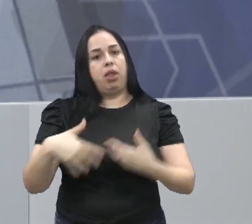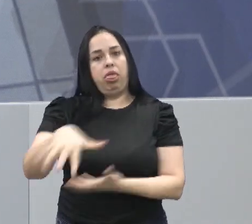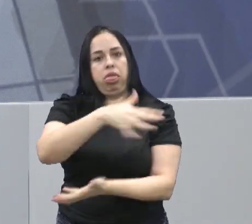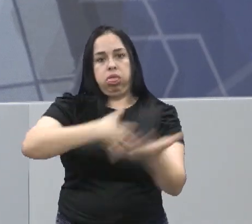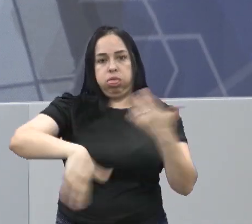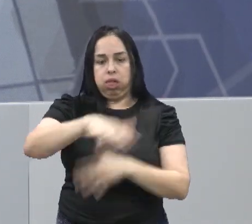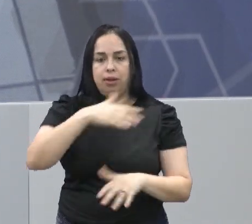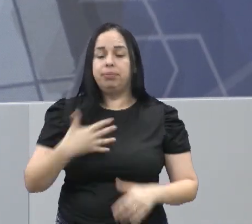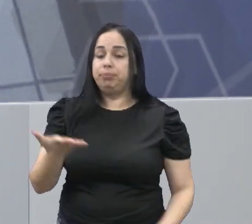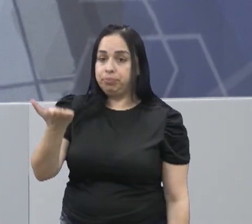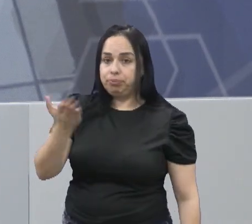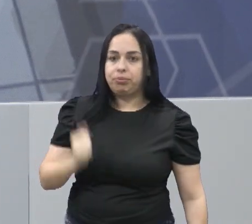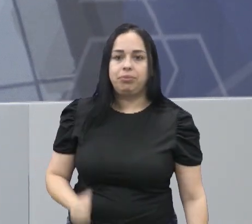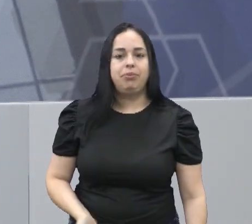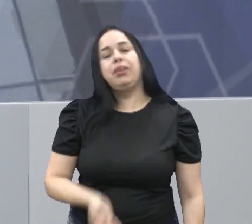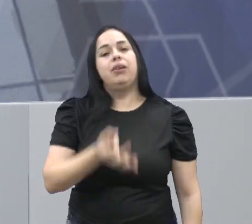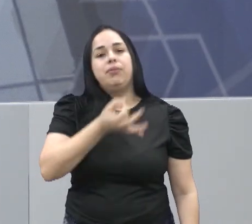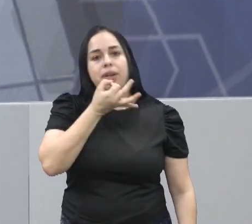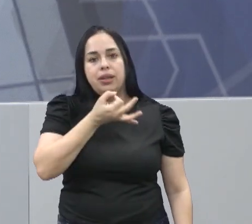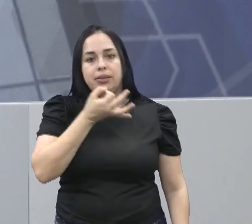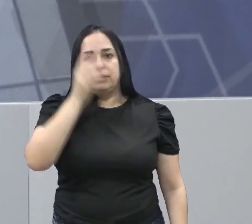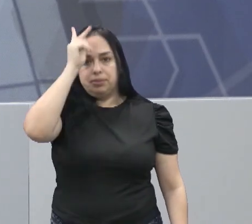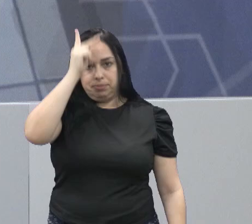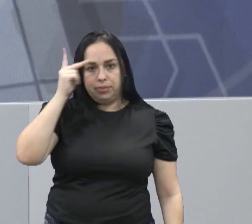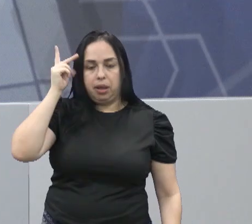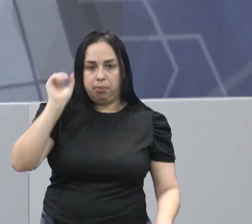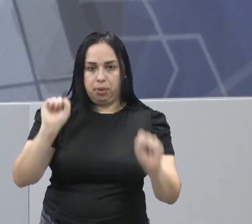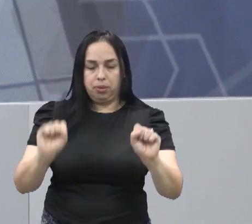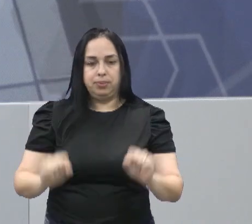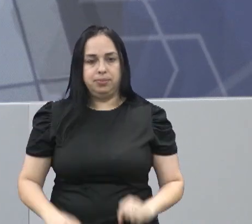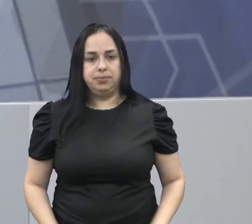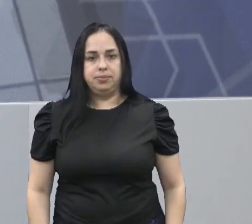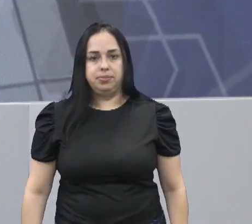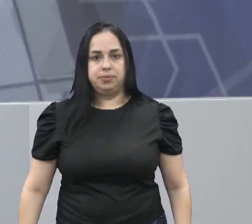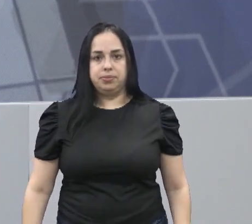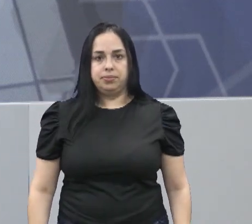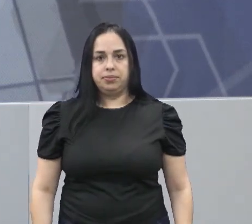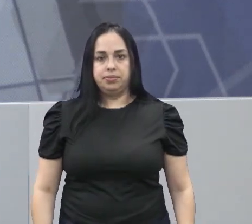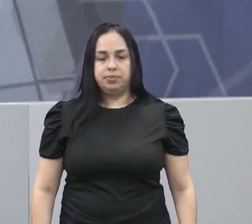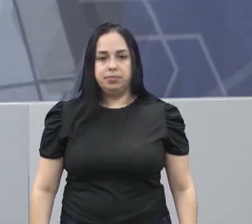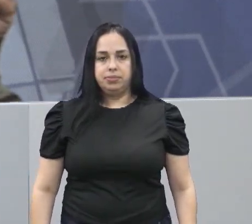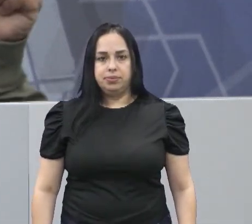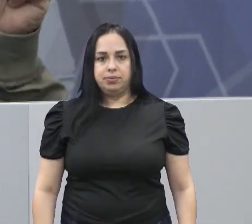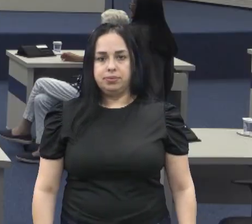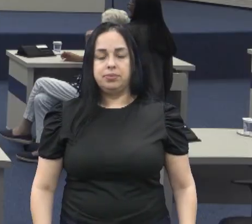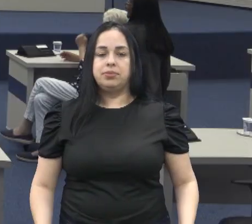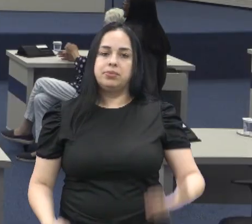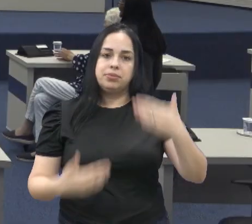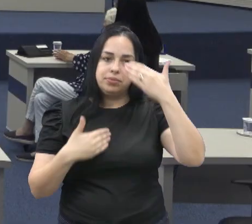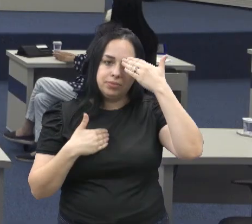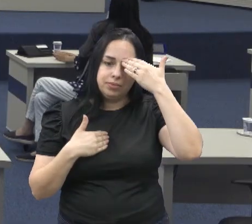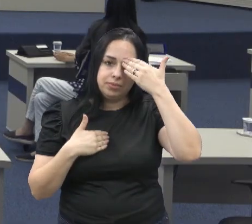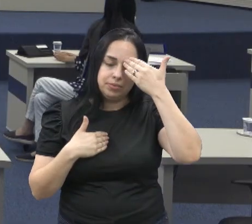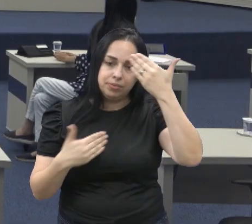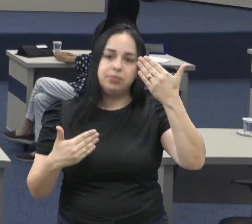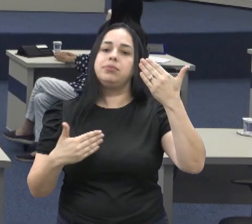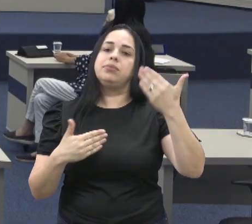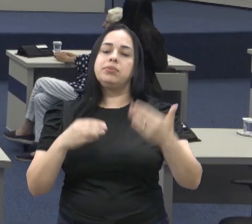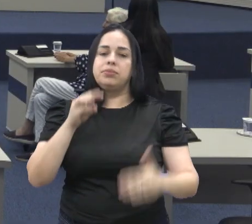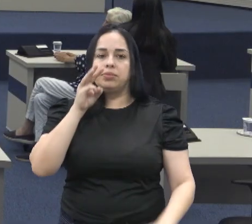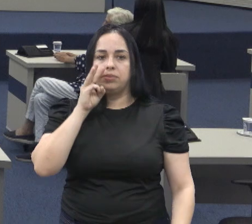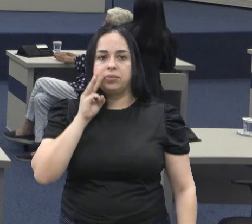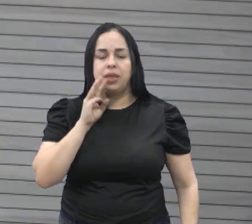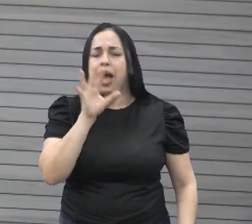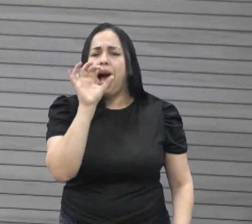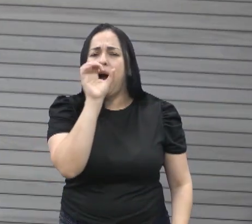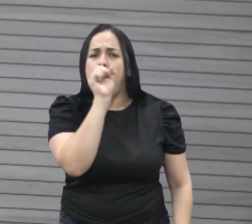vereador Petit. Obrigado, vereador Walter Hayashi.